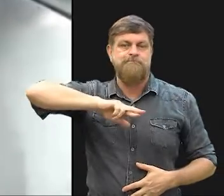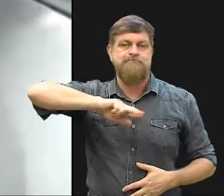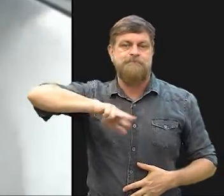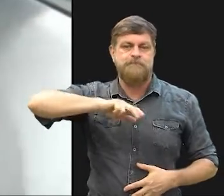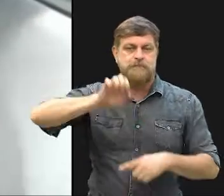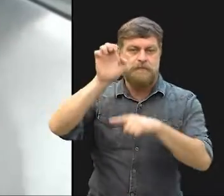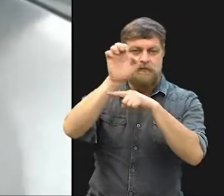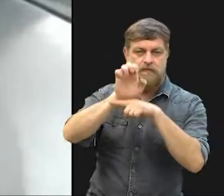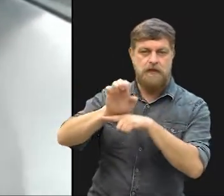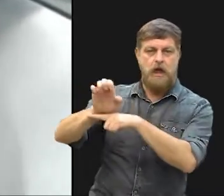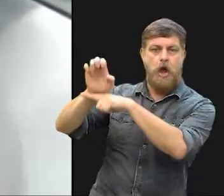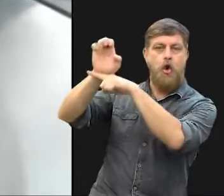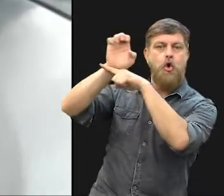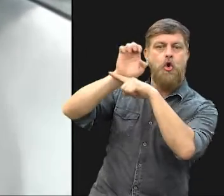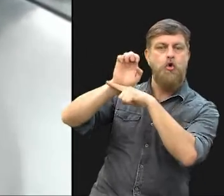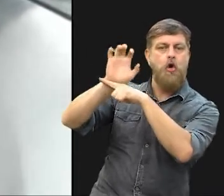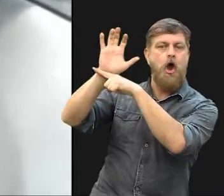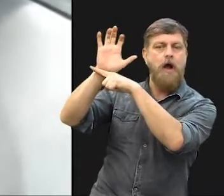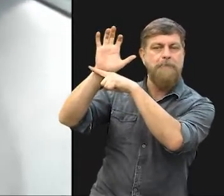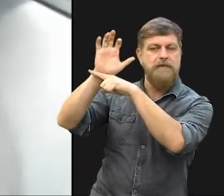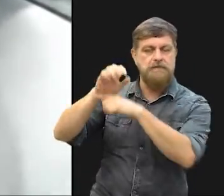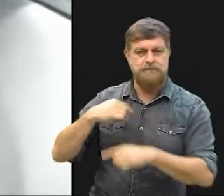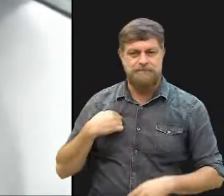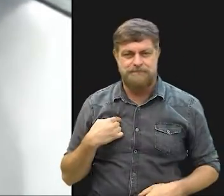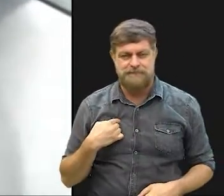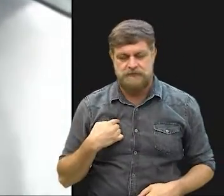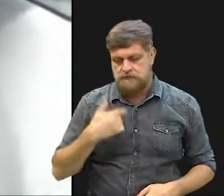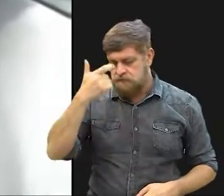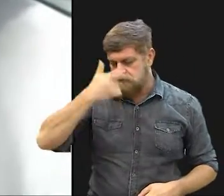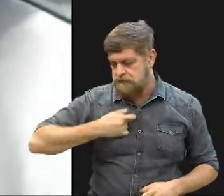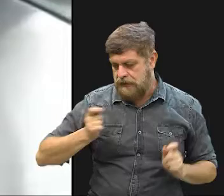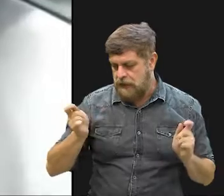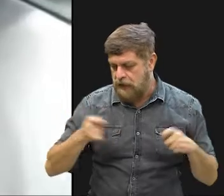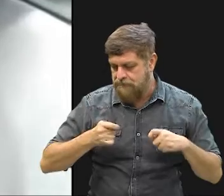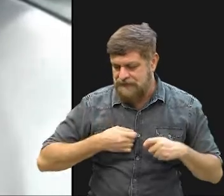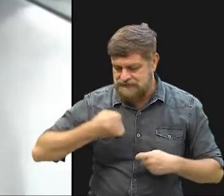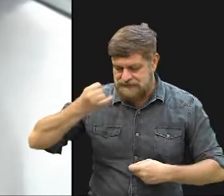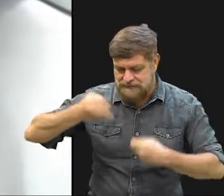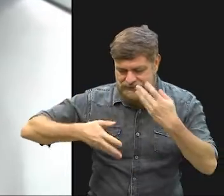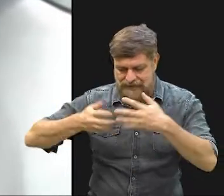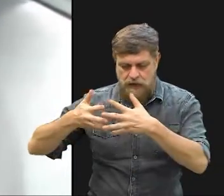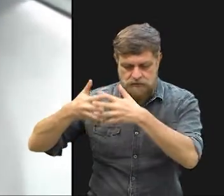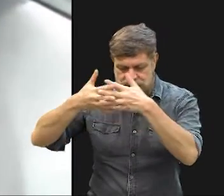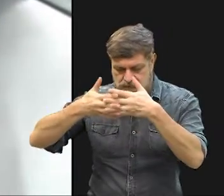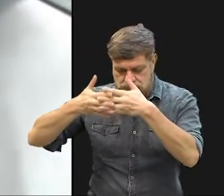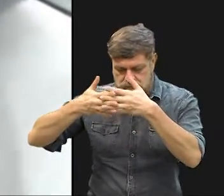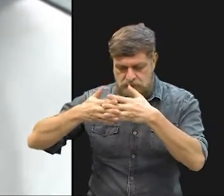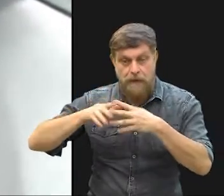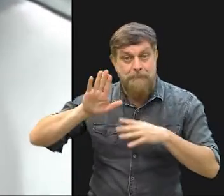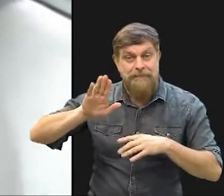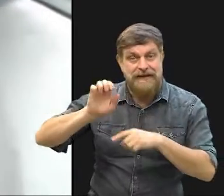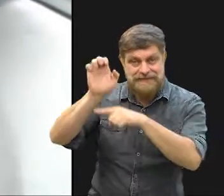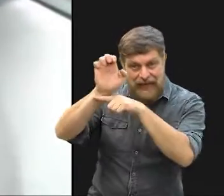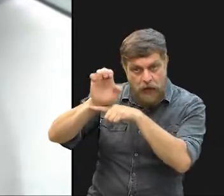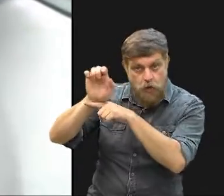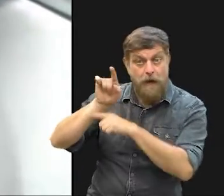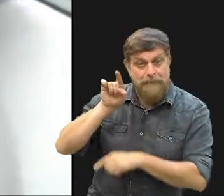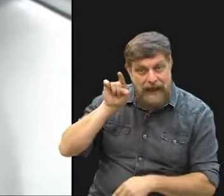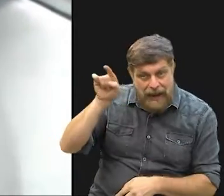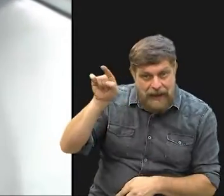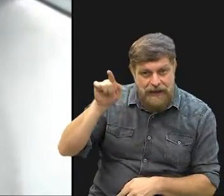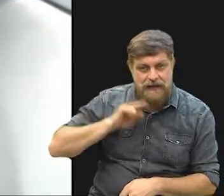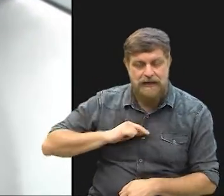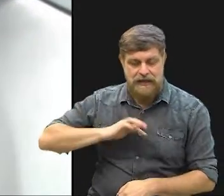que a Europa, né? Eu não sou muito capaz de falar sobre os Estados Unidos, mas eu digo quanto a Europa. Lá, a